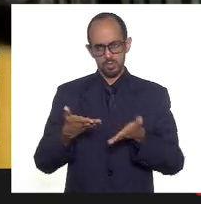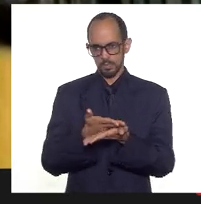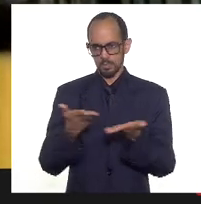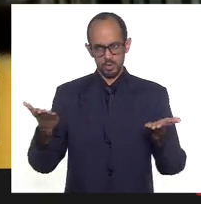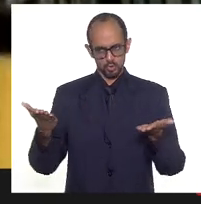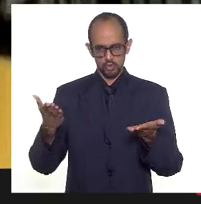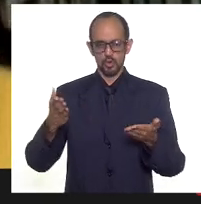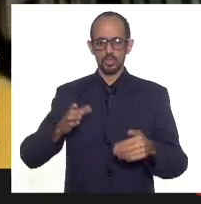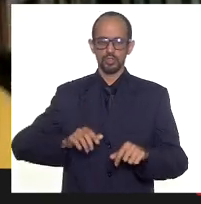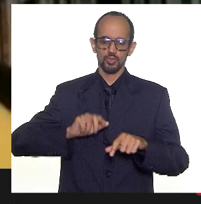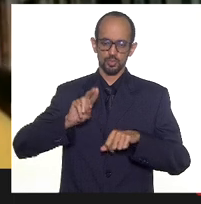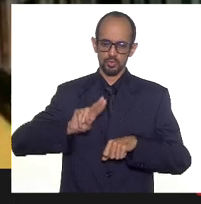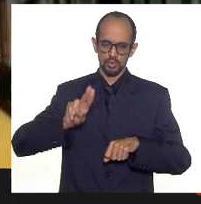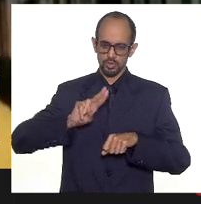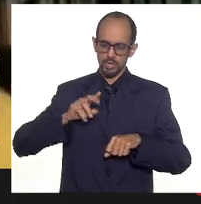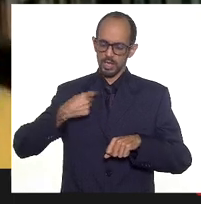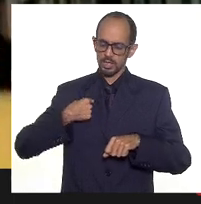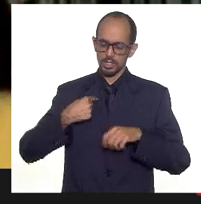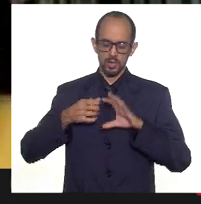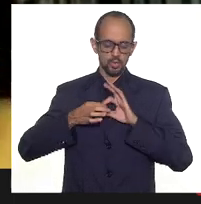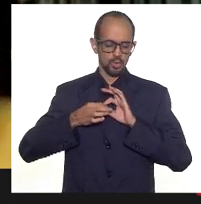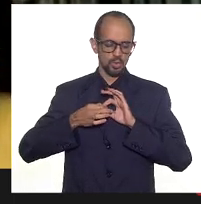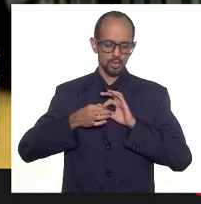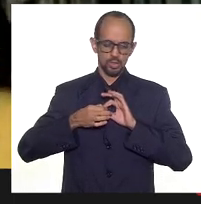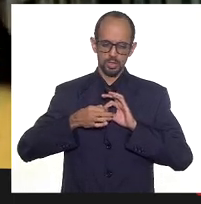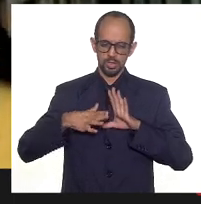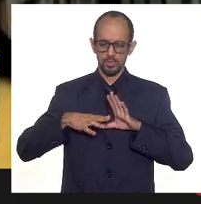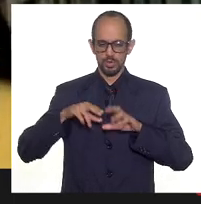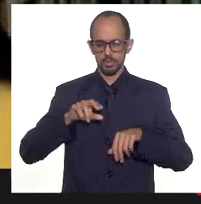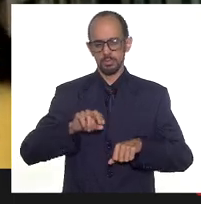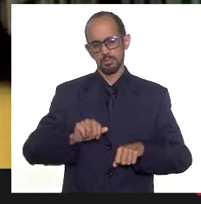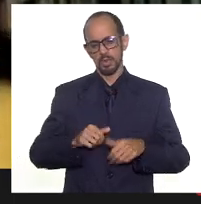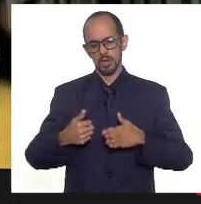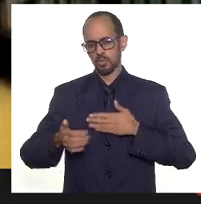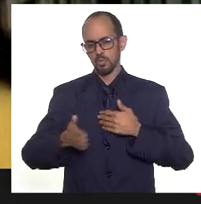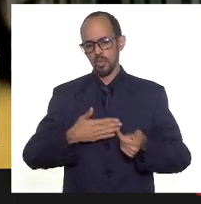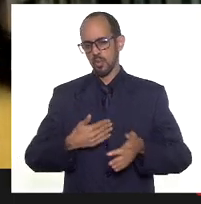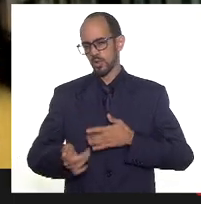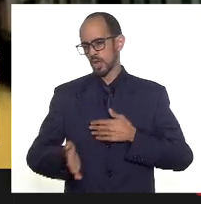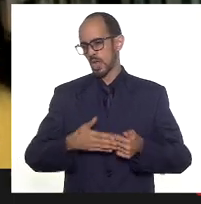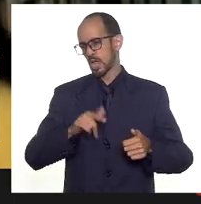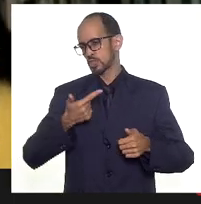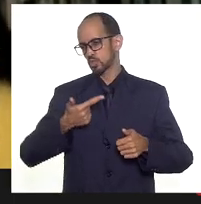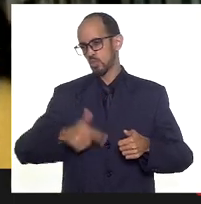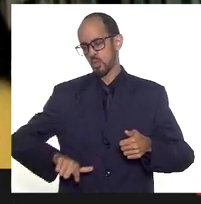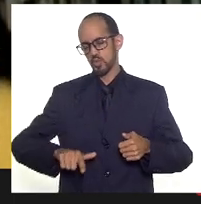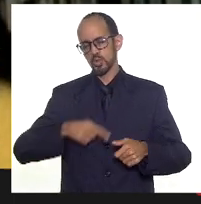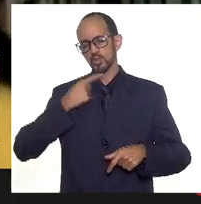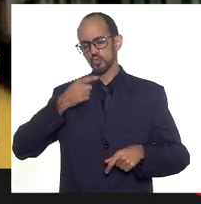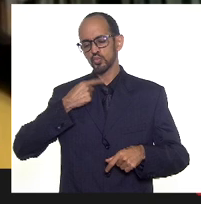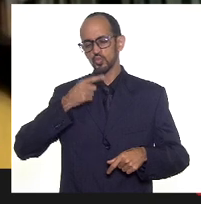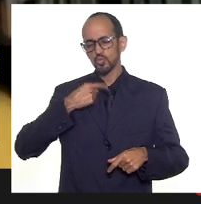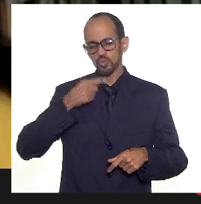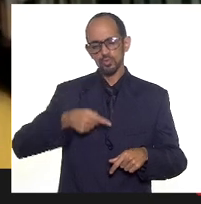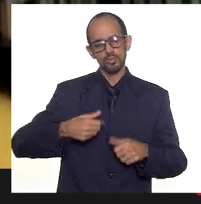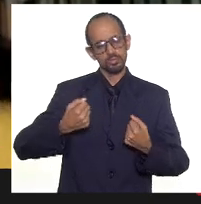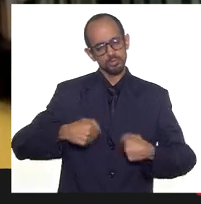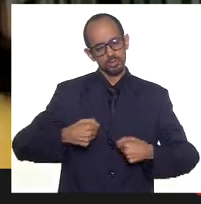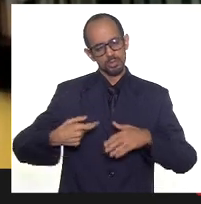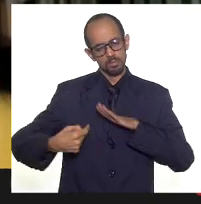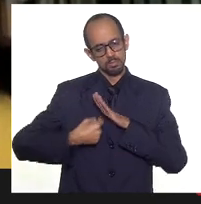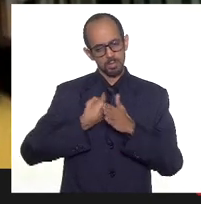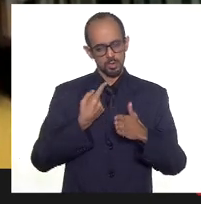disponíveis e que também me coloco à disposição para quaisquer outras questões que forem